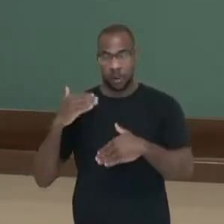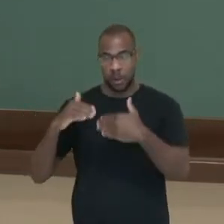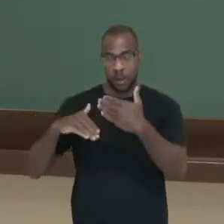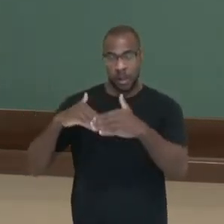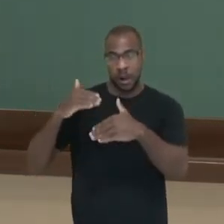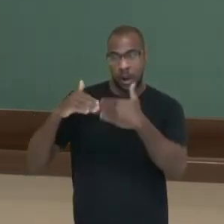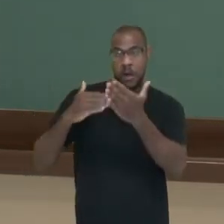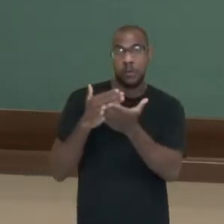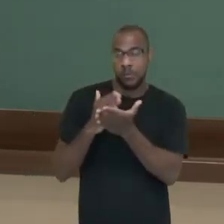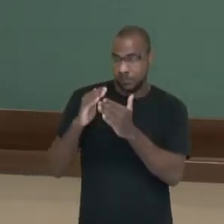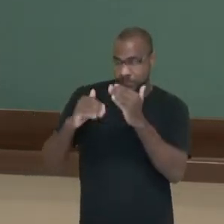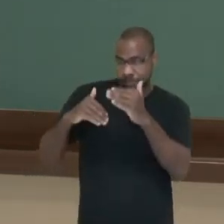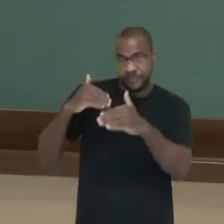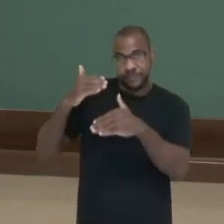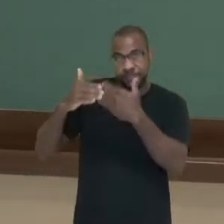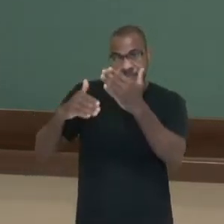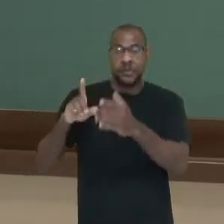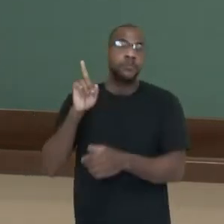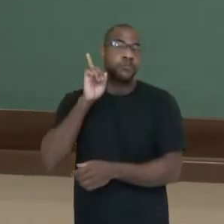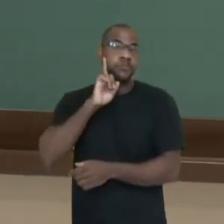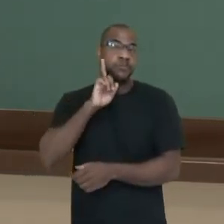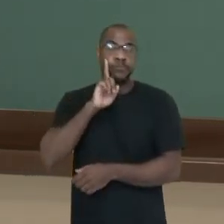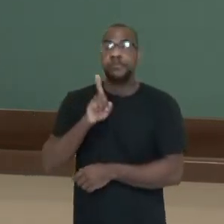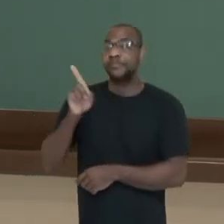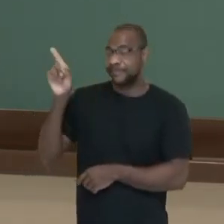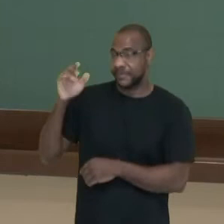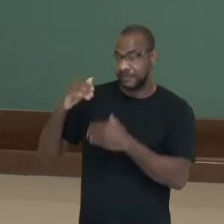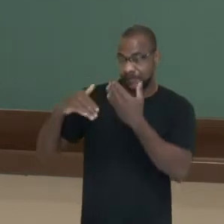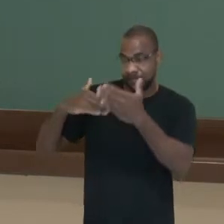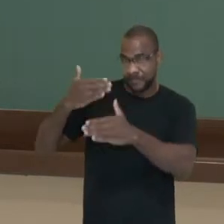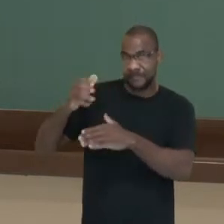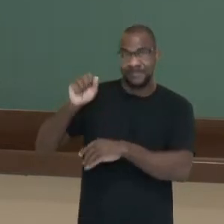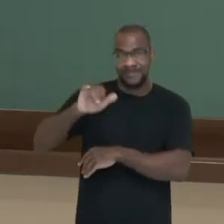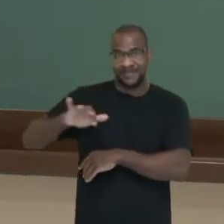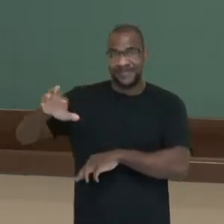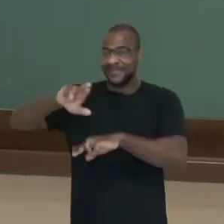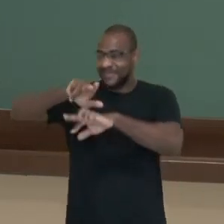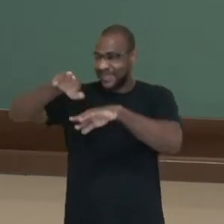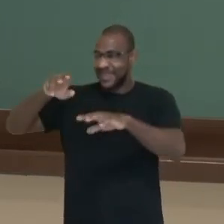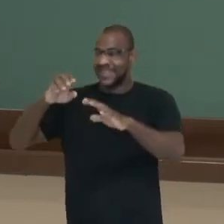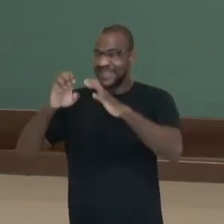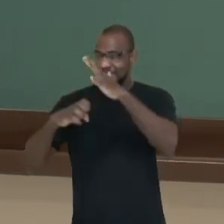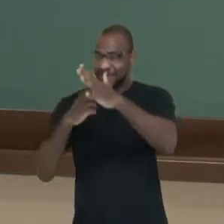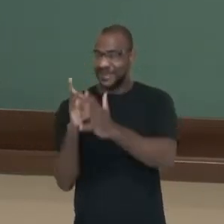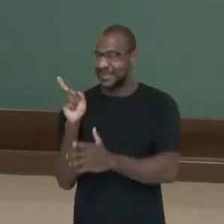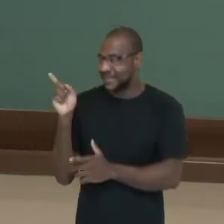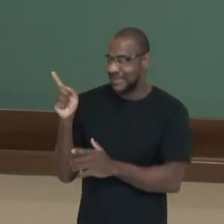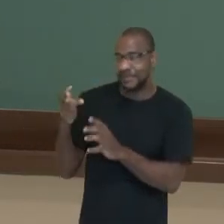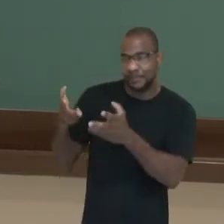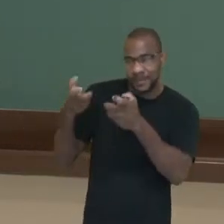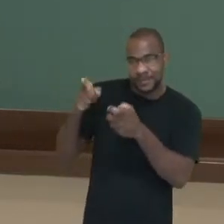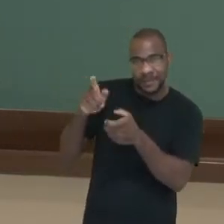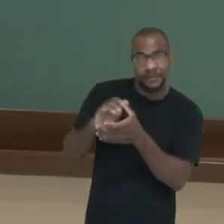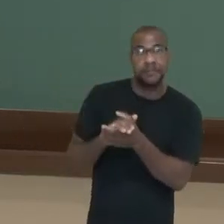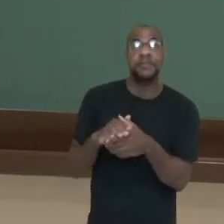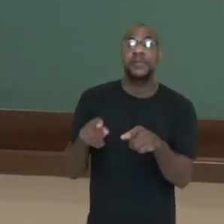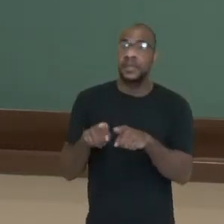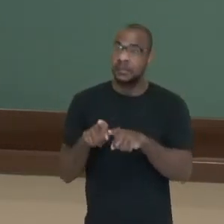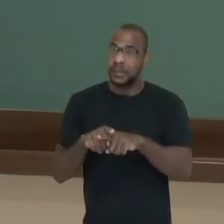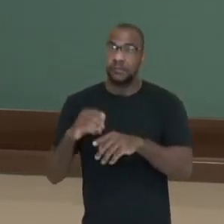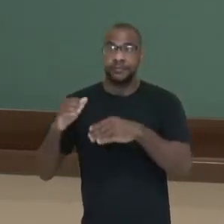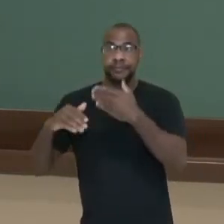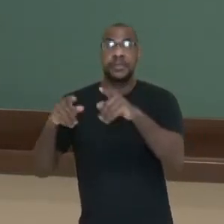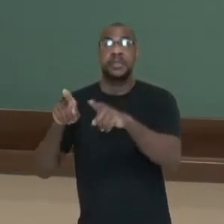se destacam no território norte-americano e que, além de desenvolvidas no território norte-americano,